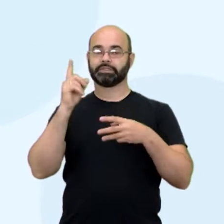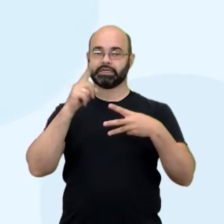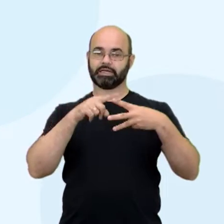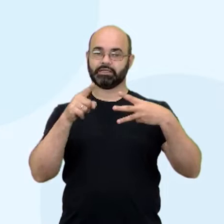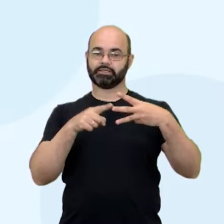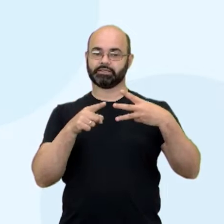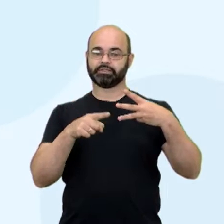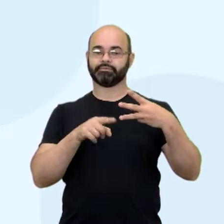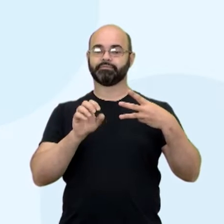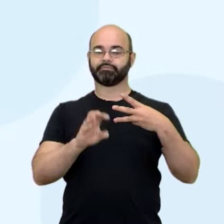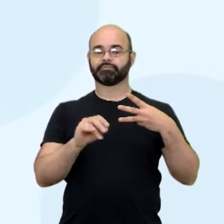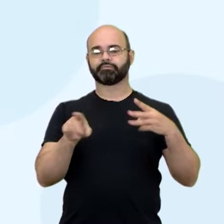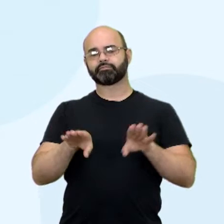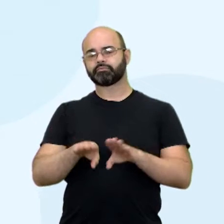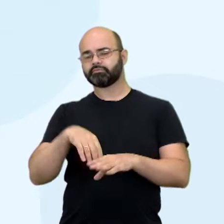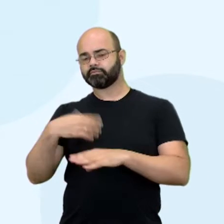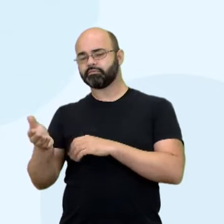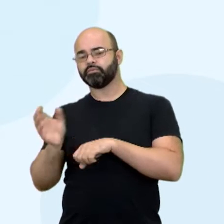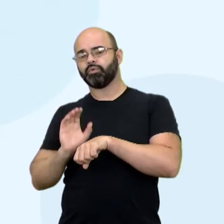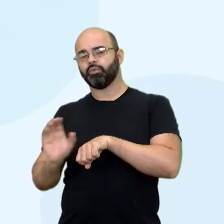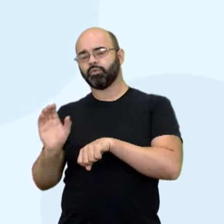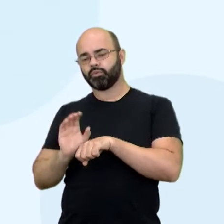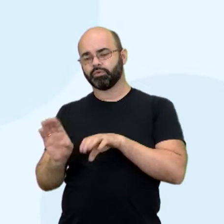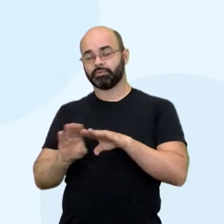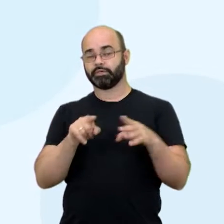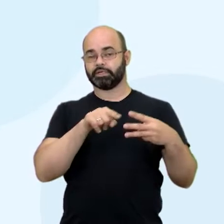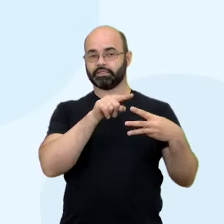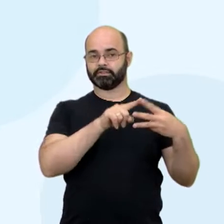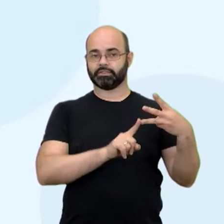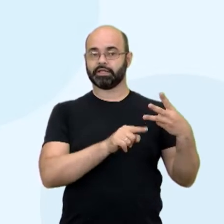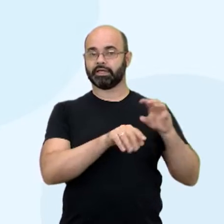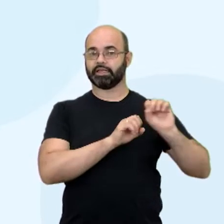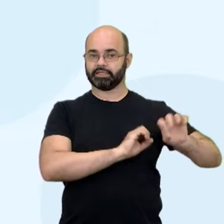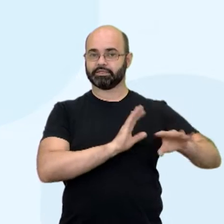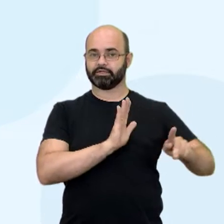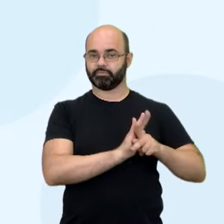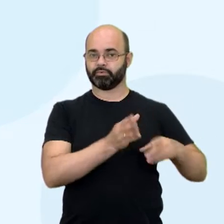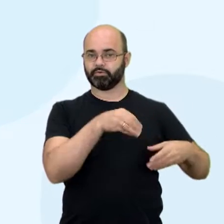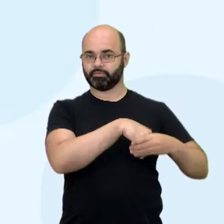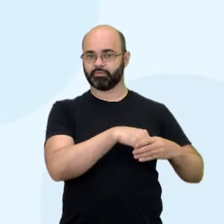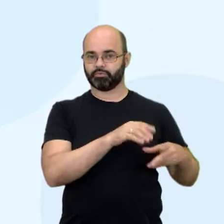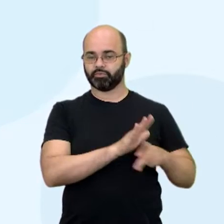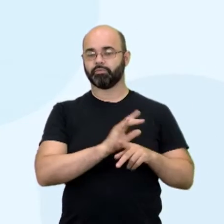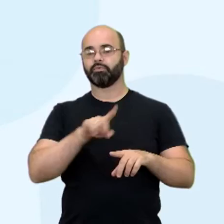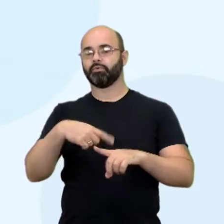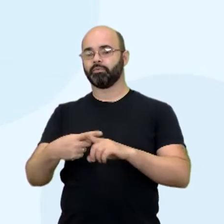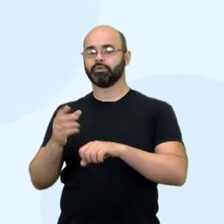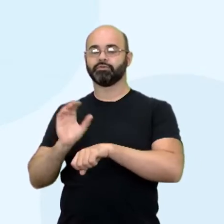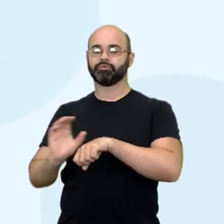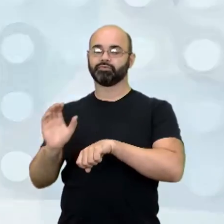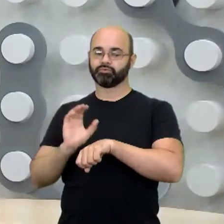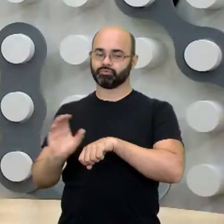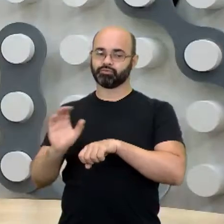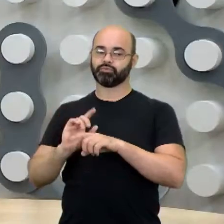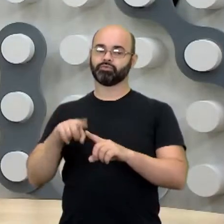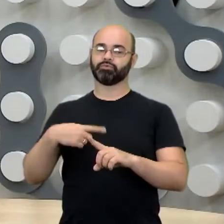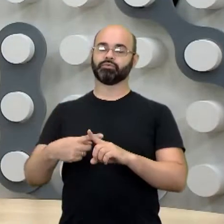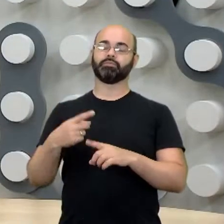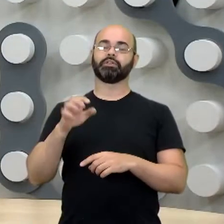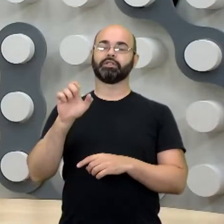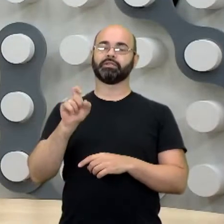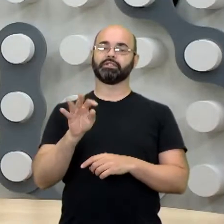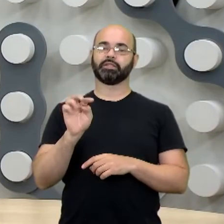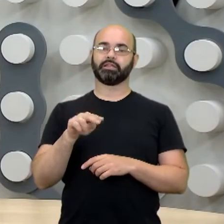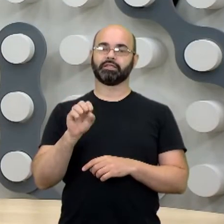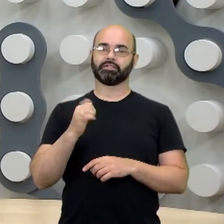também cursos avulsos de atualização e extensão. Olha que interessante. Então, além do ENSE,